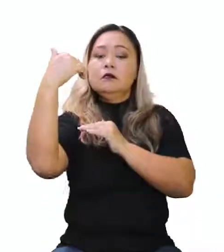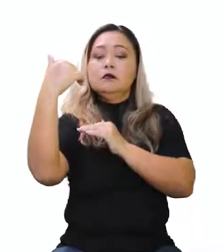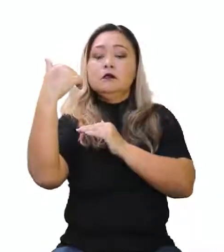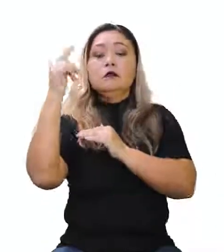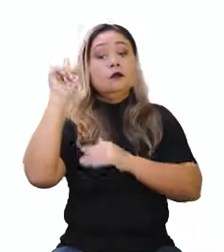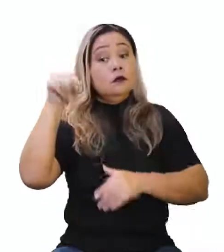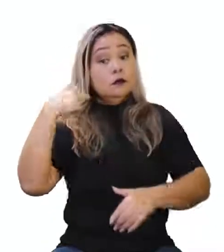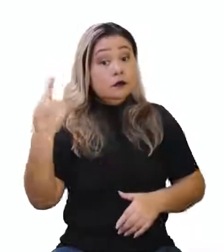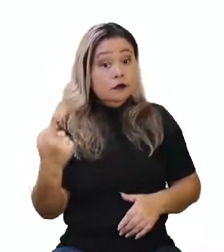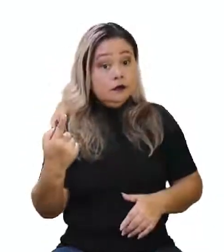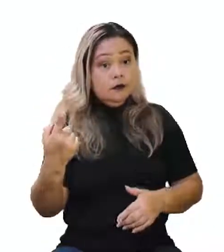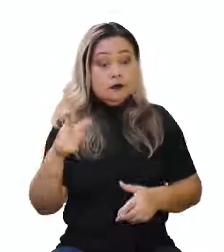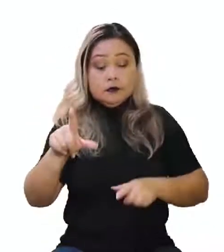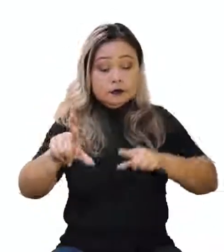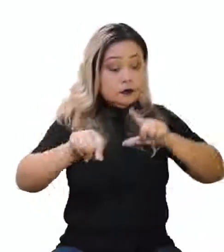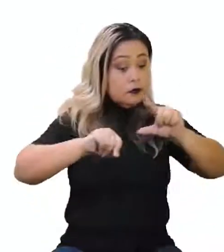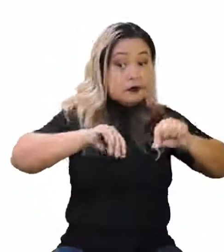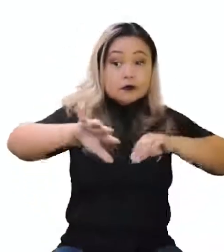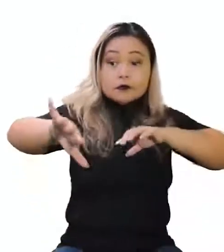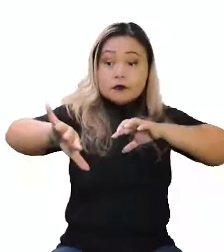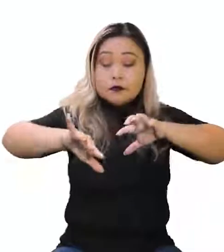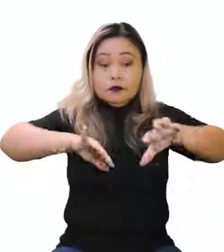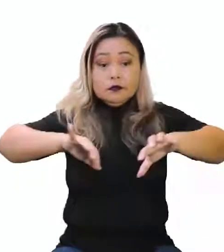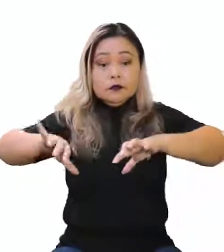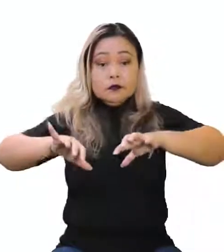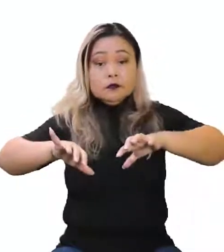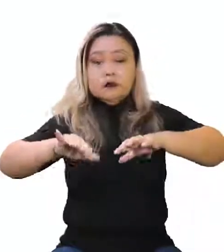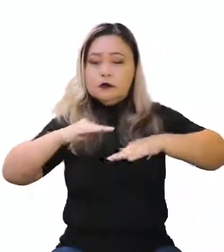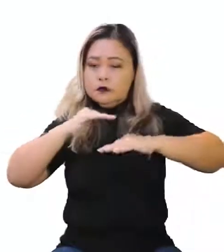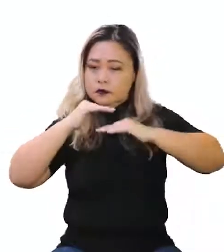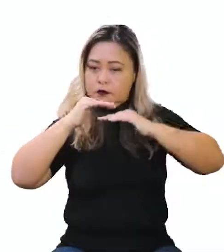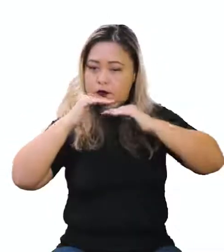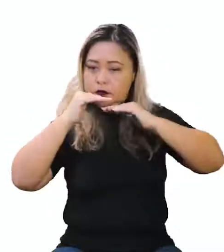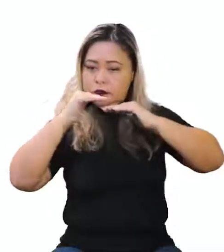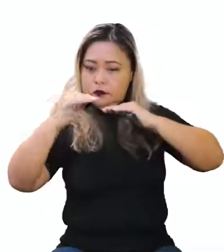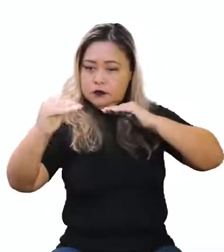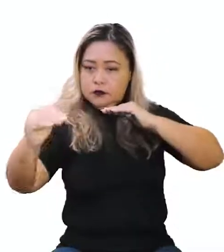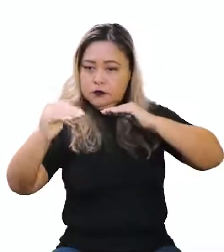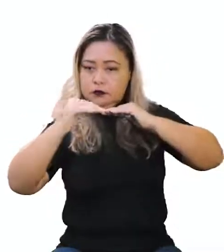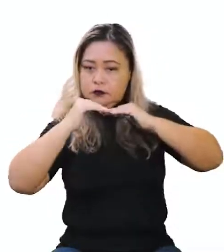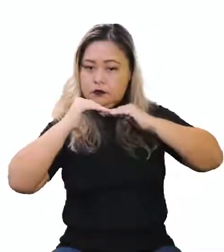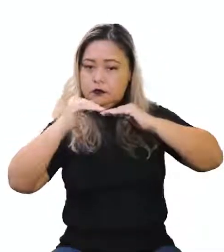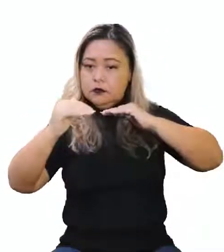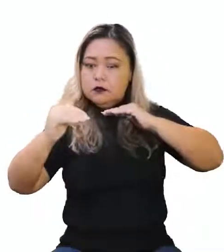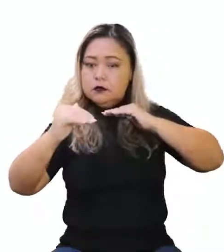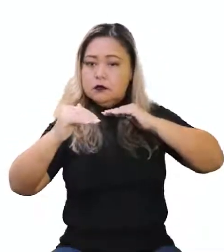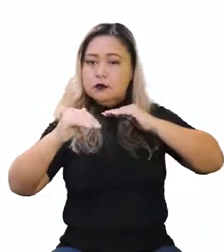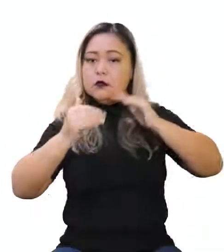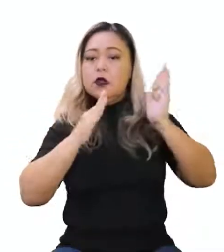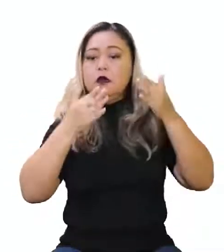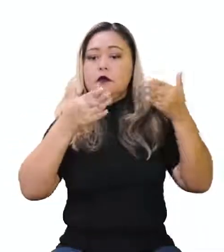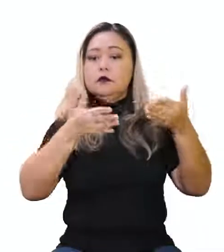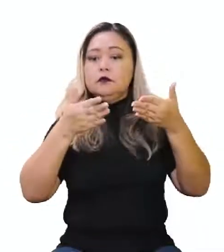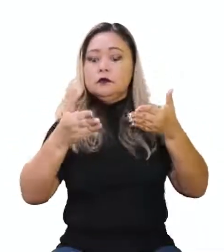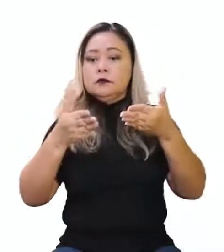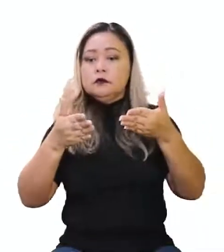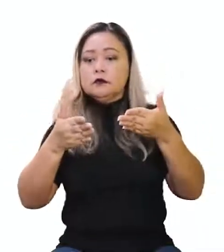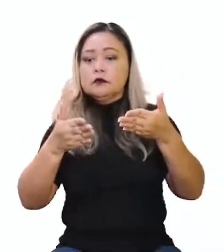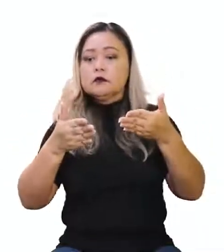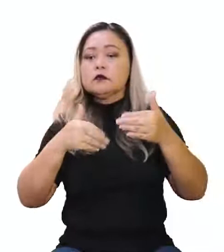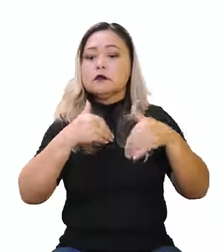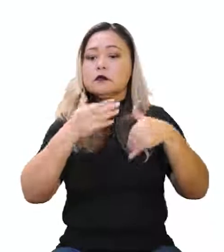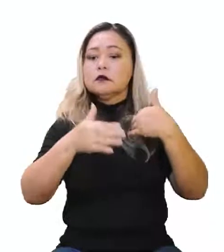são feitas seleções uniformes de tamanho, porque isso vai estar direcionado ao quê?